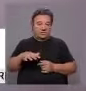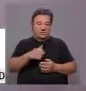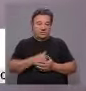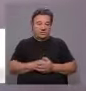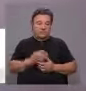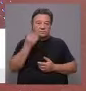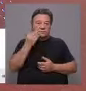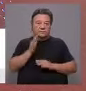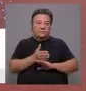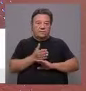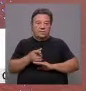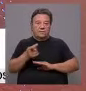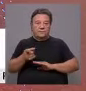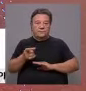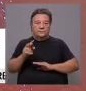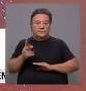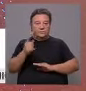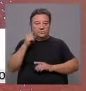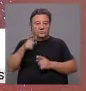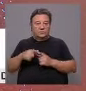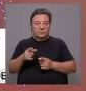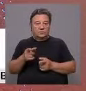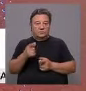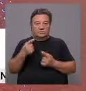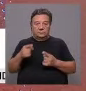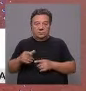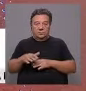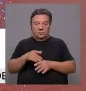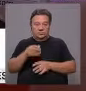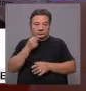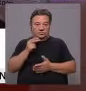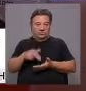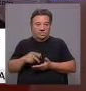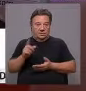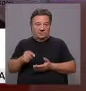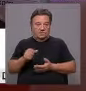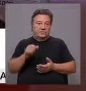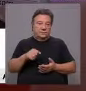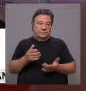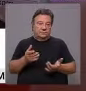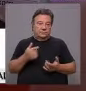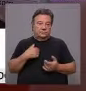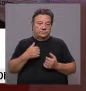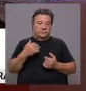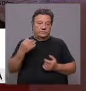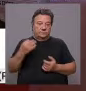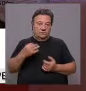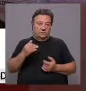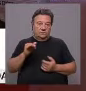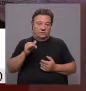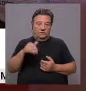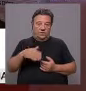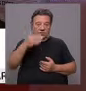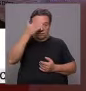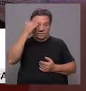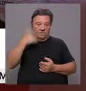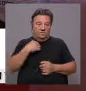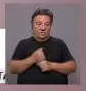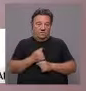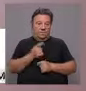que dividem esta dupla missão? Portanto, têm ações no terreno também? Sim, todos os finais de verão fazemos